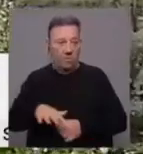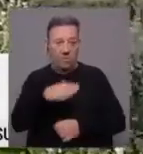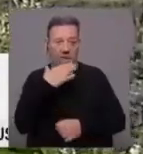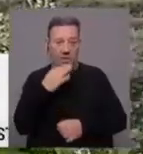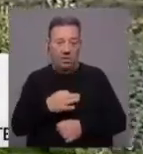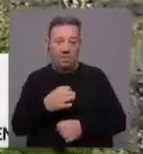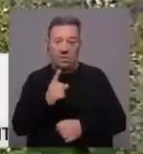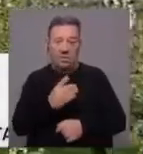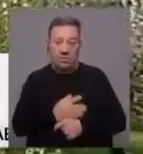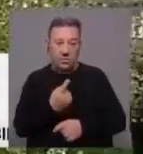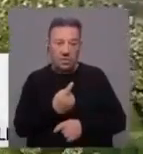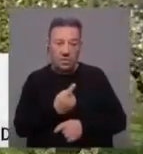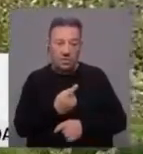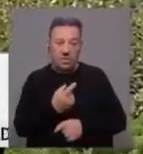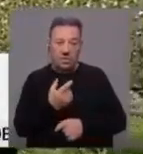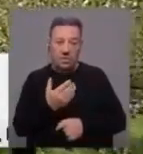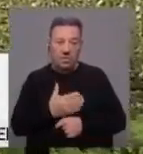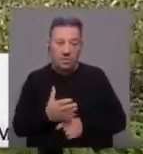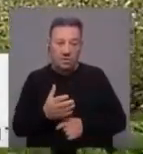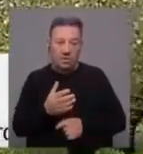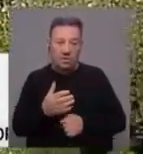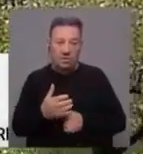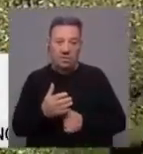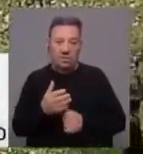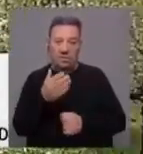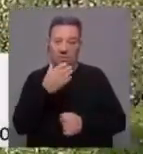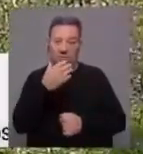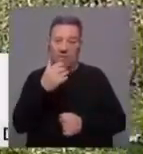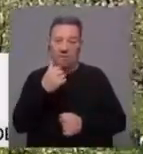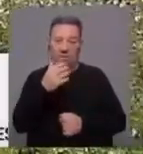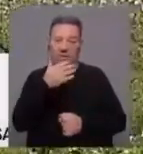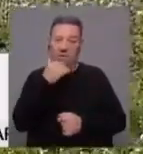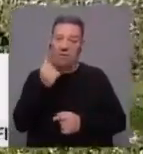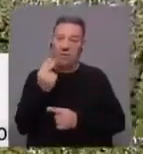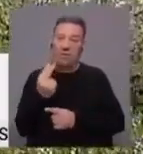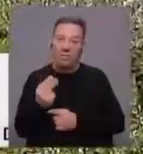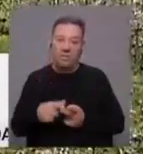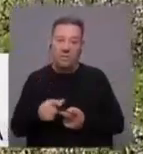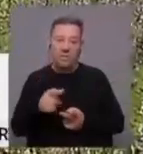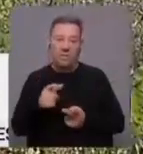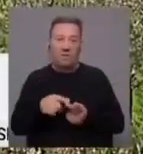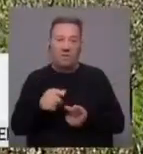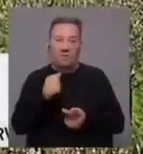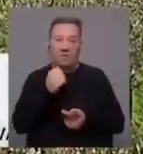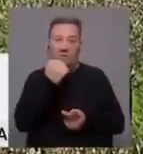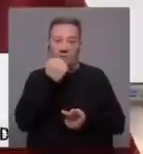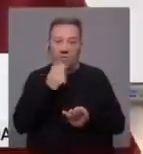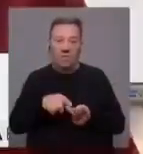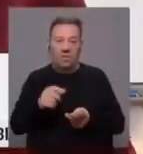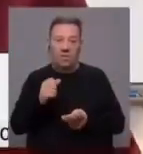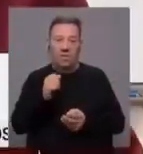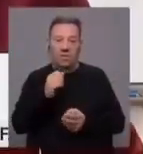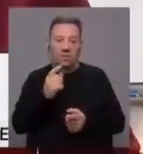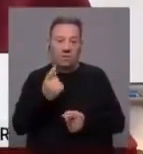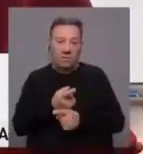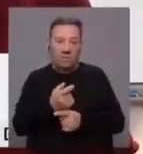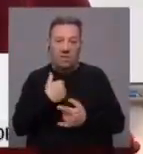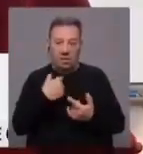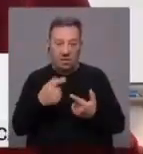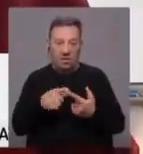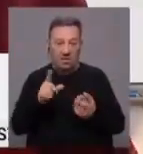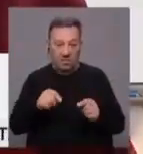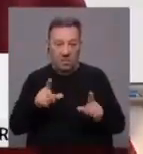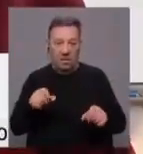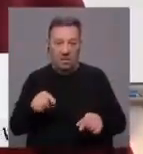não só desde ornamentais deste fronteiras pornóides deste por moídas portanto temos até